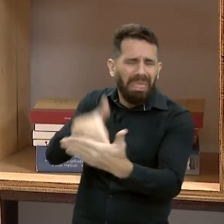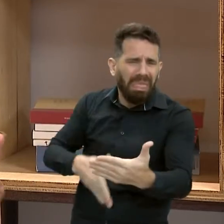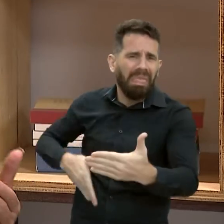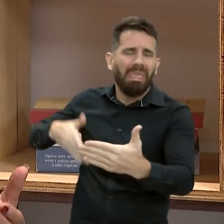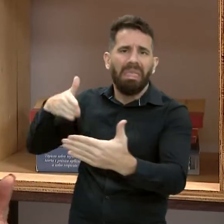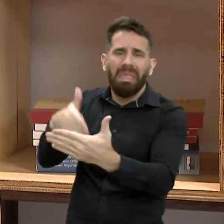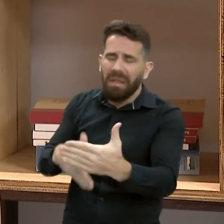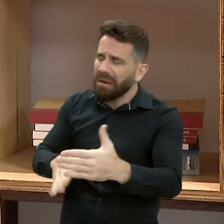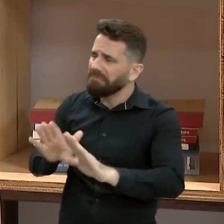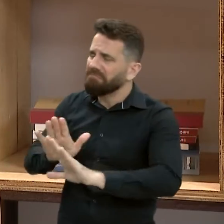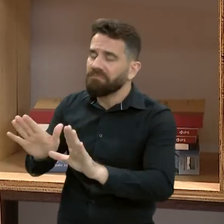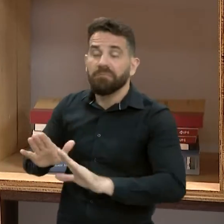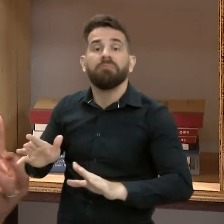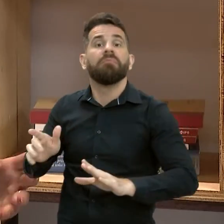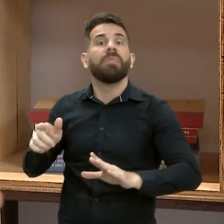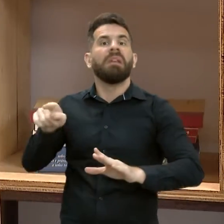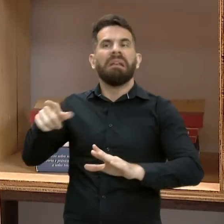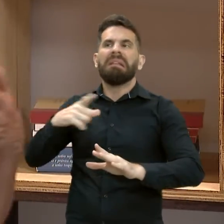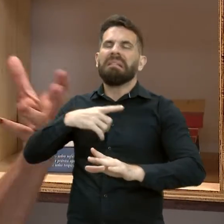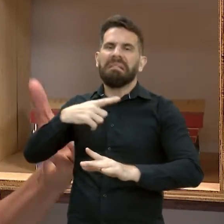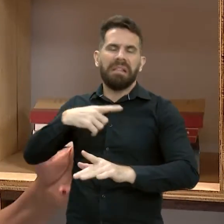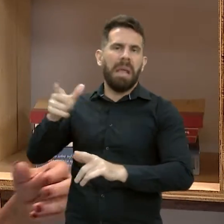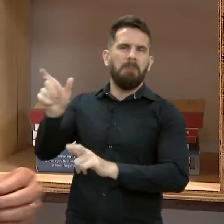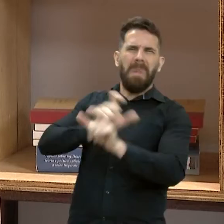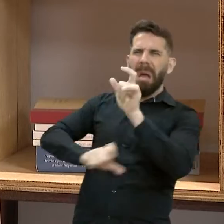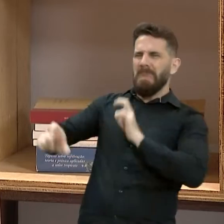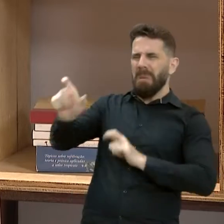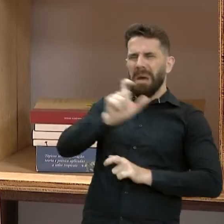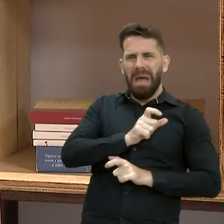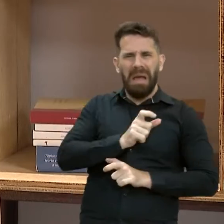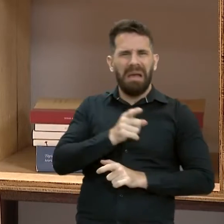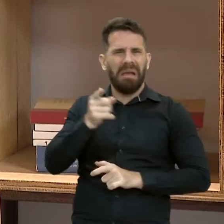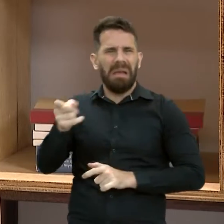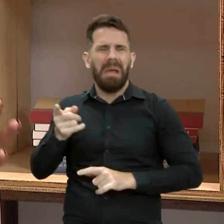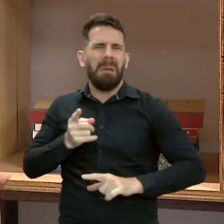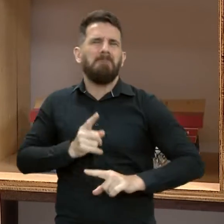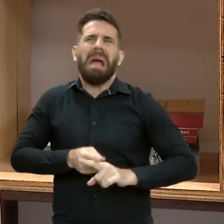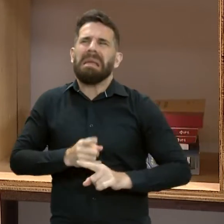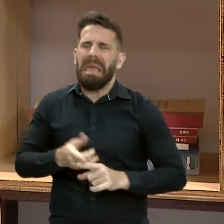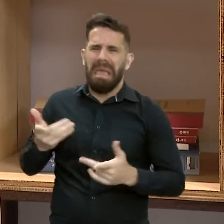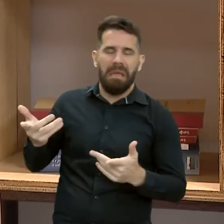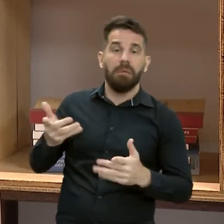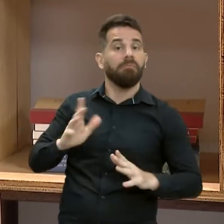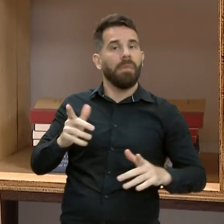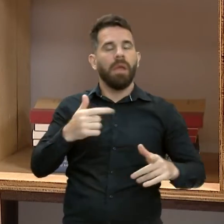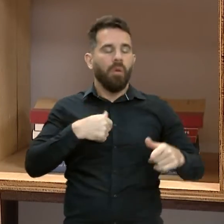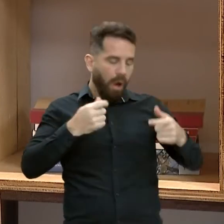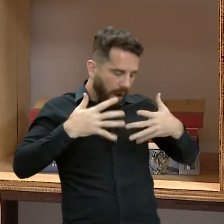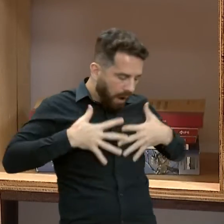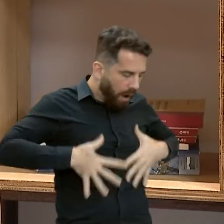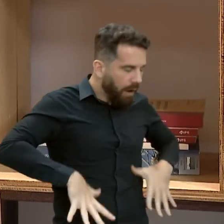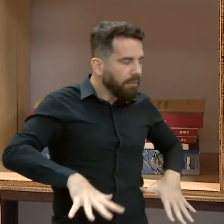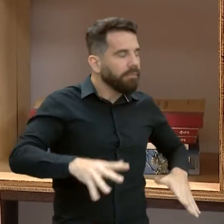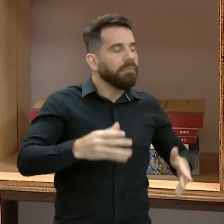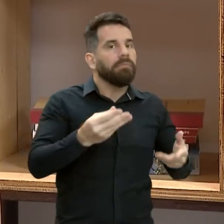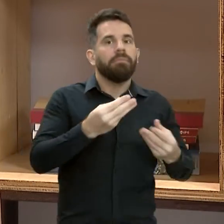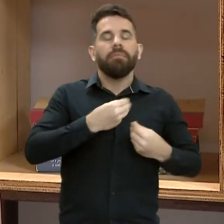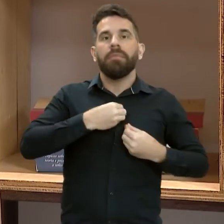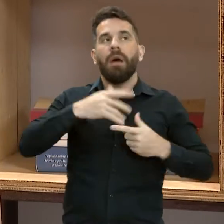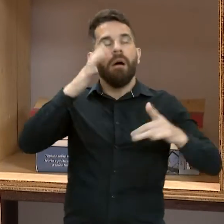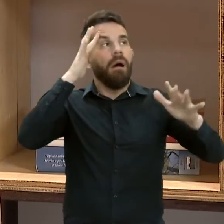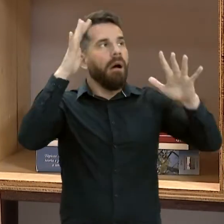das palavras que ela recebia, que é um detraquê, zoneira, né? Colocava ela no mundo mágico. E aí esse poema também me